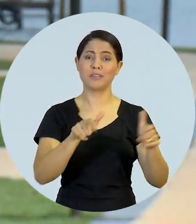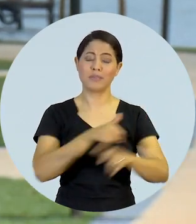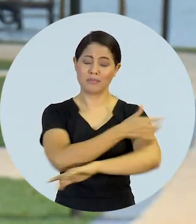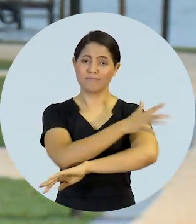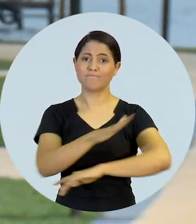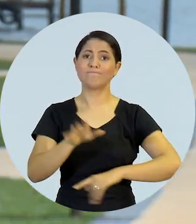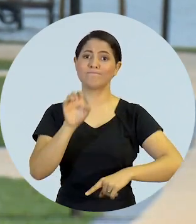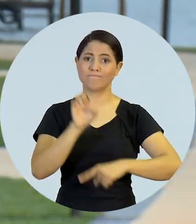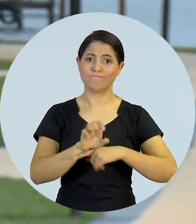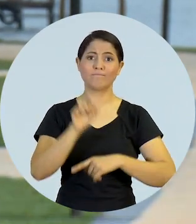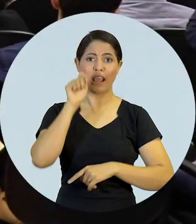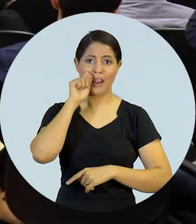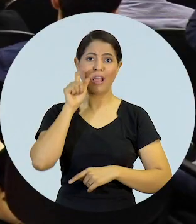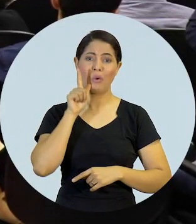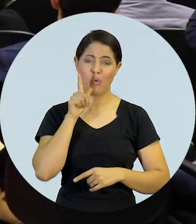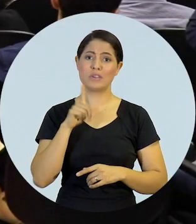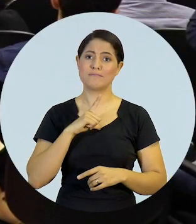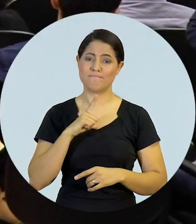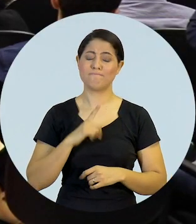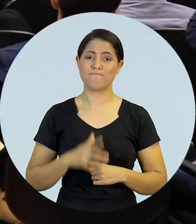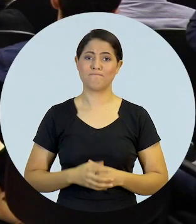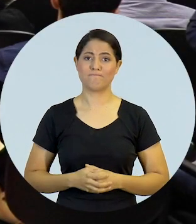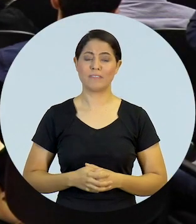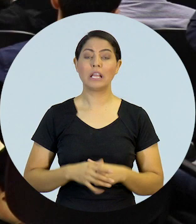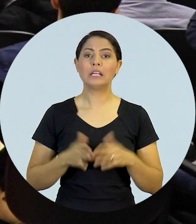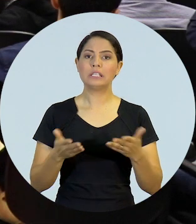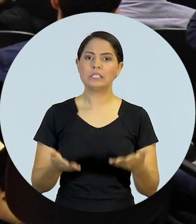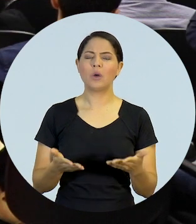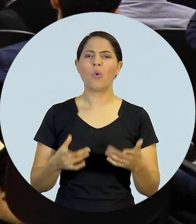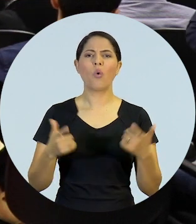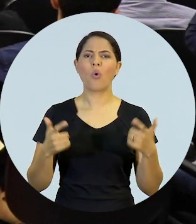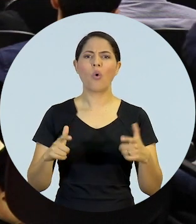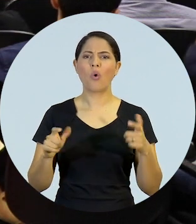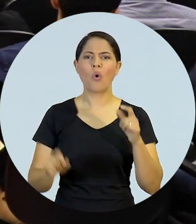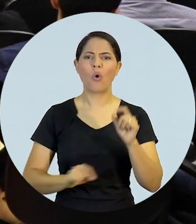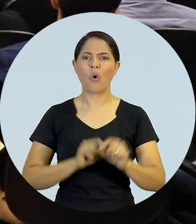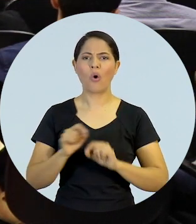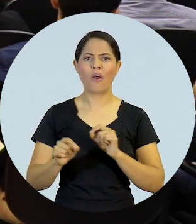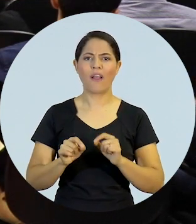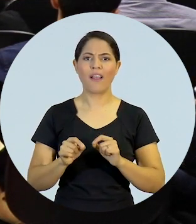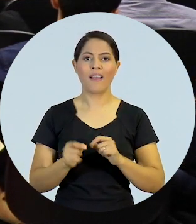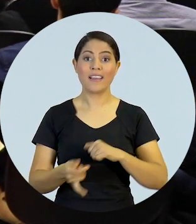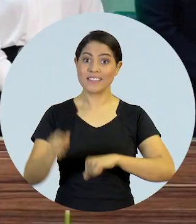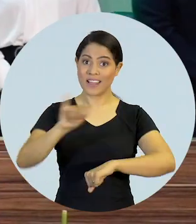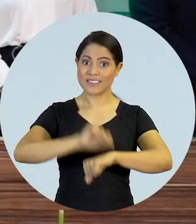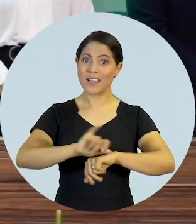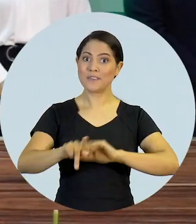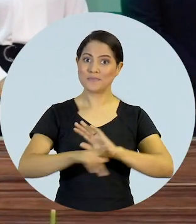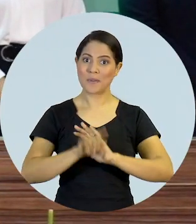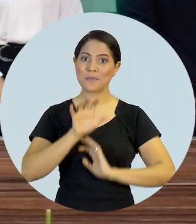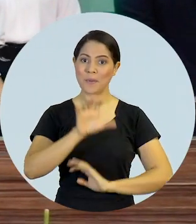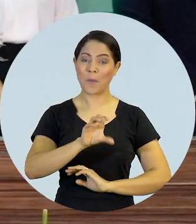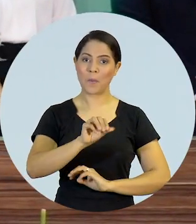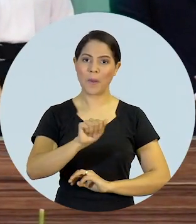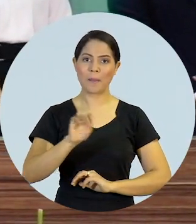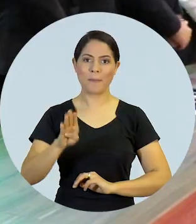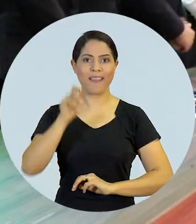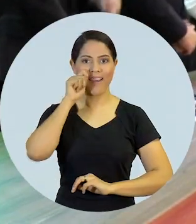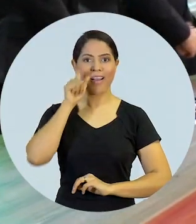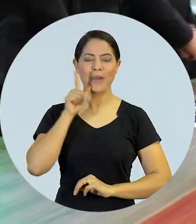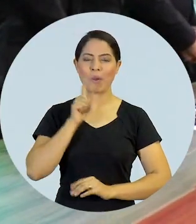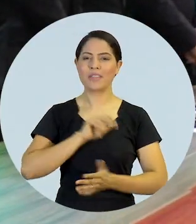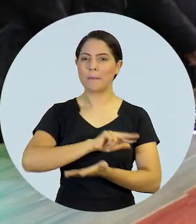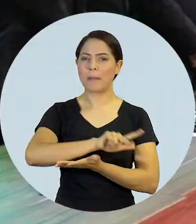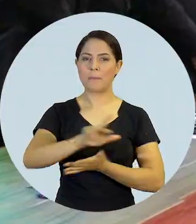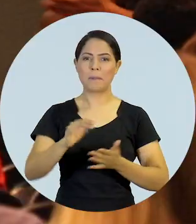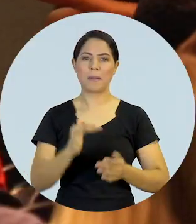algumas praias do estado. A audiência pública aconteceu no auditório da sede da OAB alagoana. Diversas autoridades